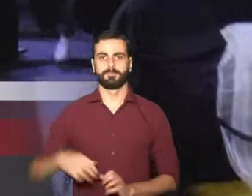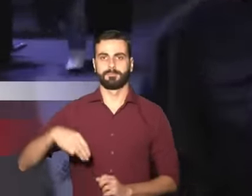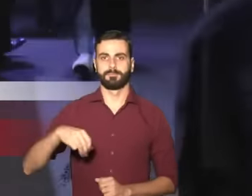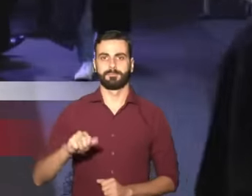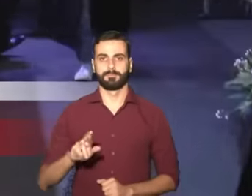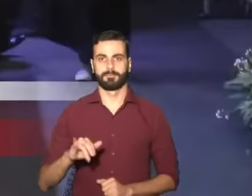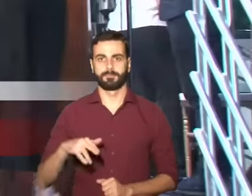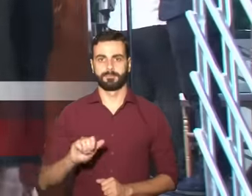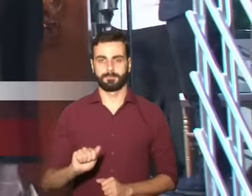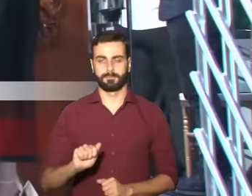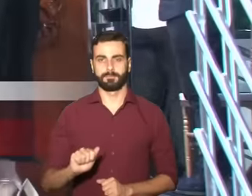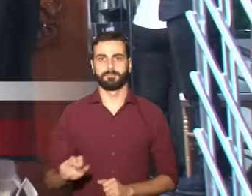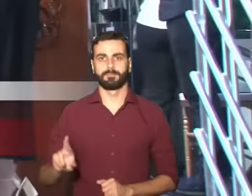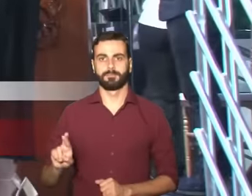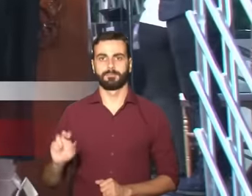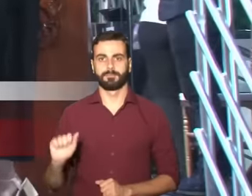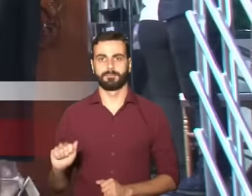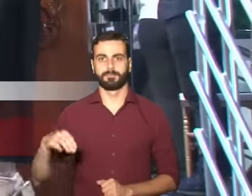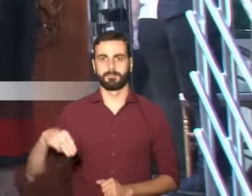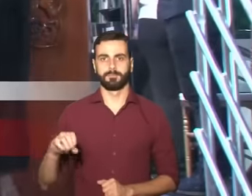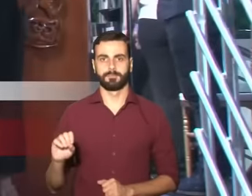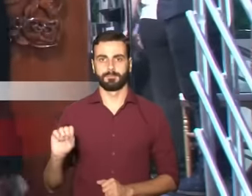Marina Taque Ramos.